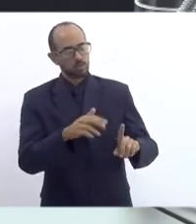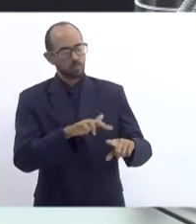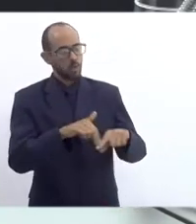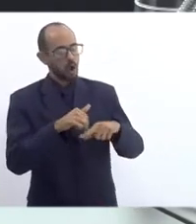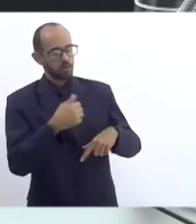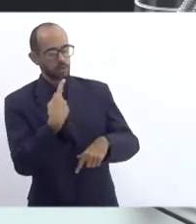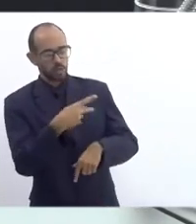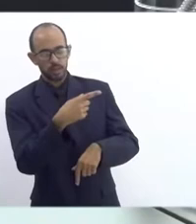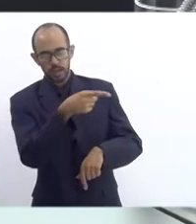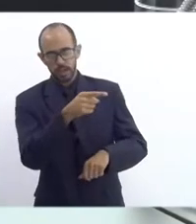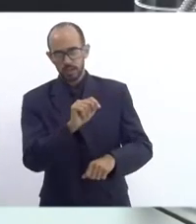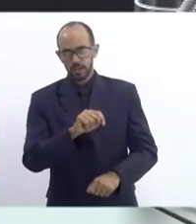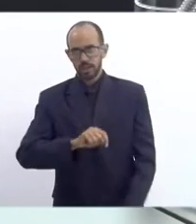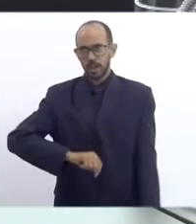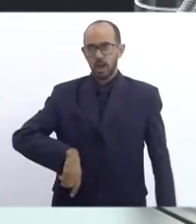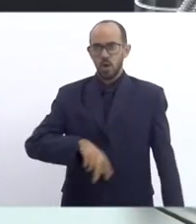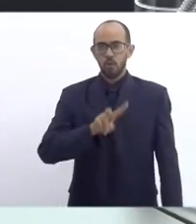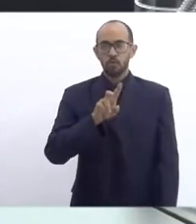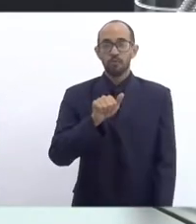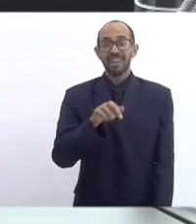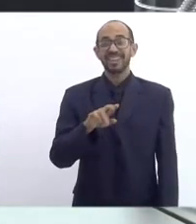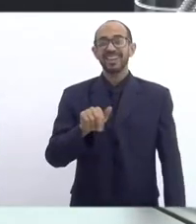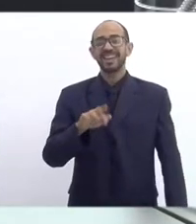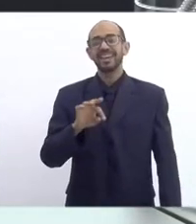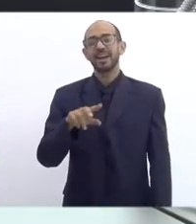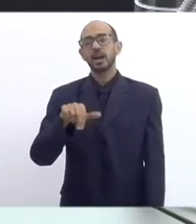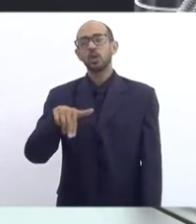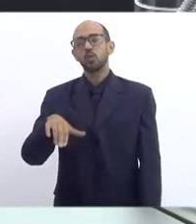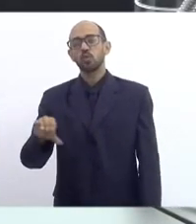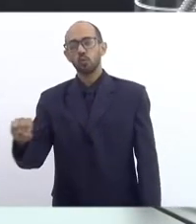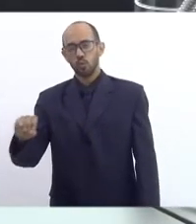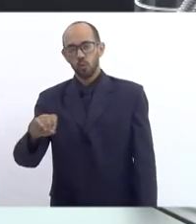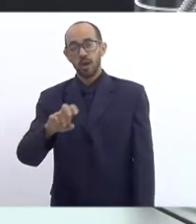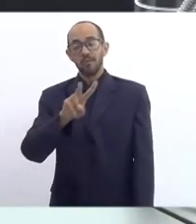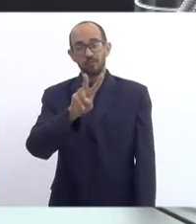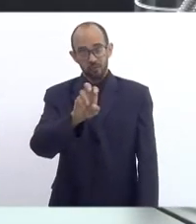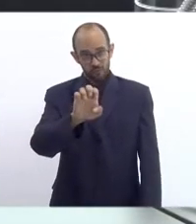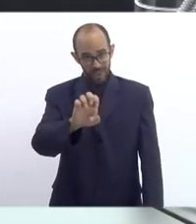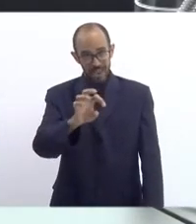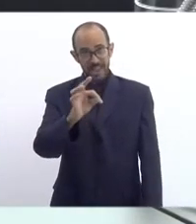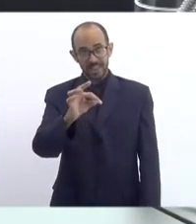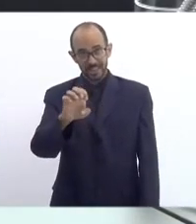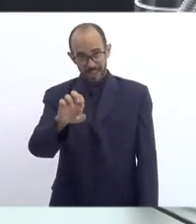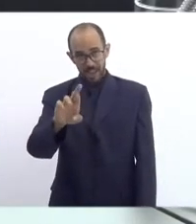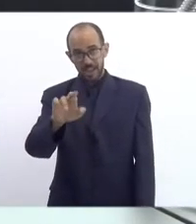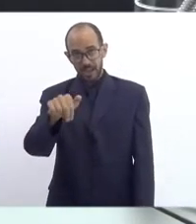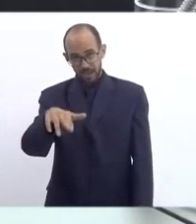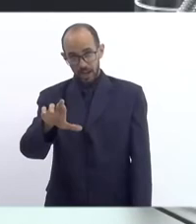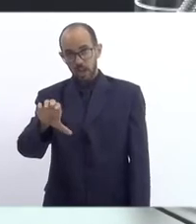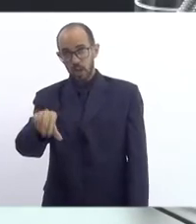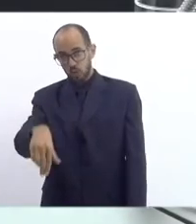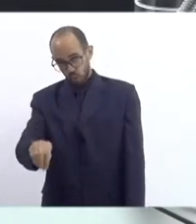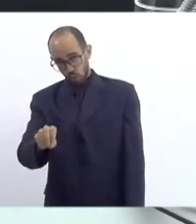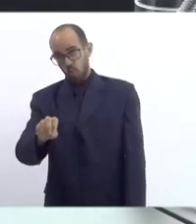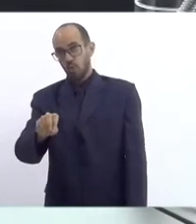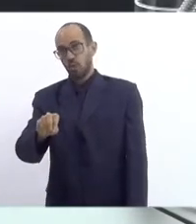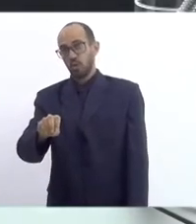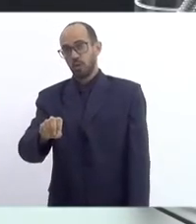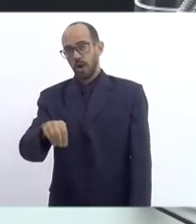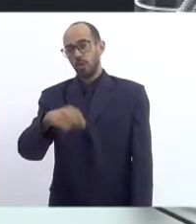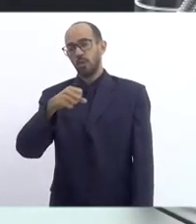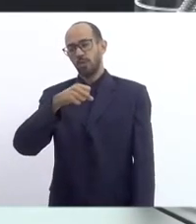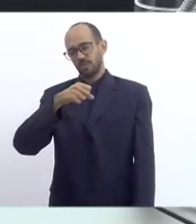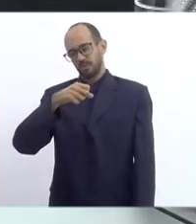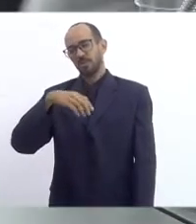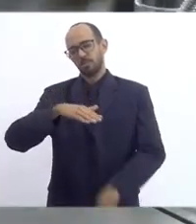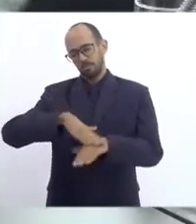ao veterano deputado Eliomar Coelho. A gente está retirando de pauta por uma sessão. Vou perguntar hoje a ele em